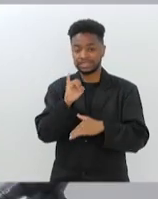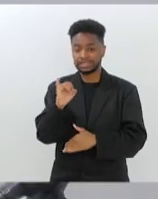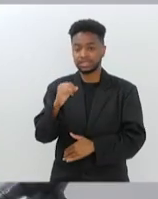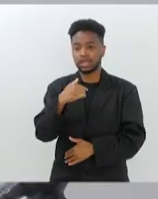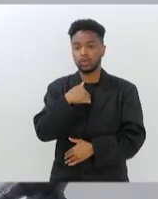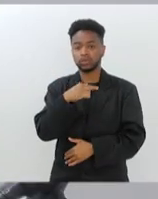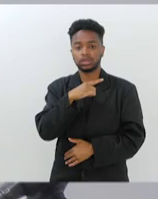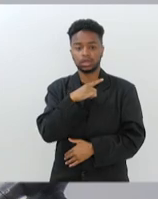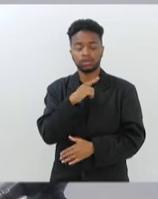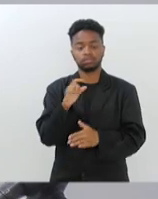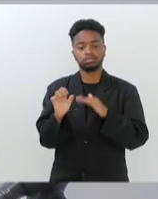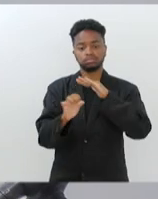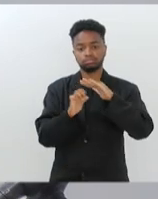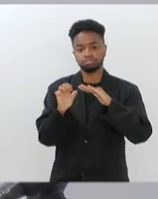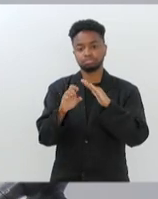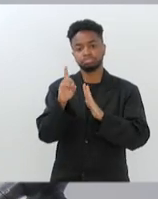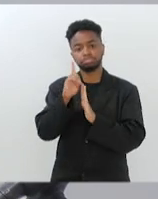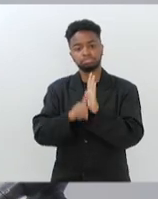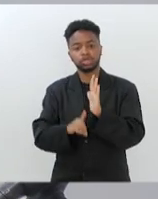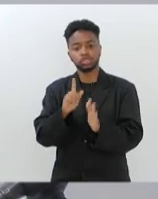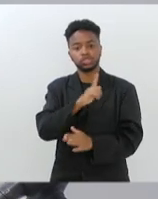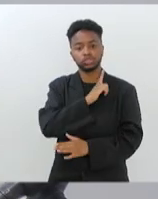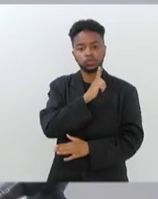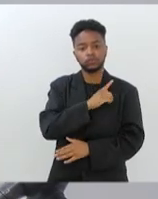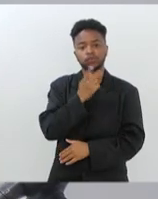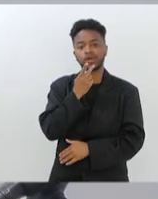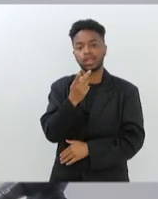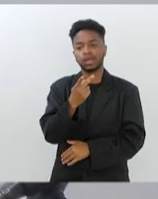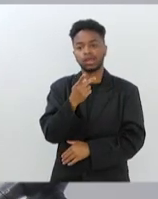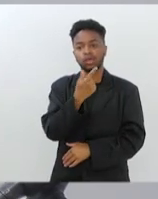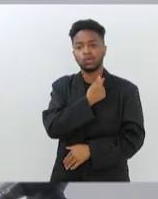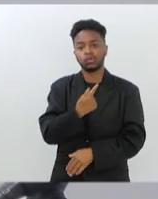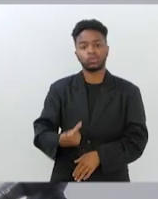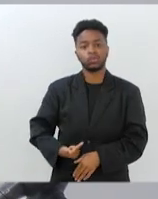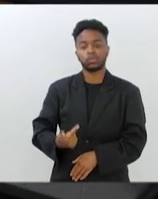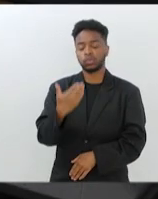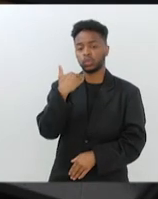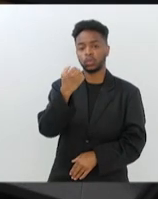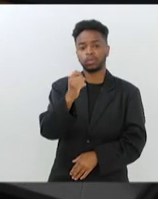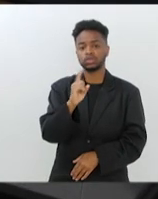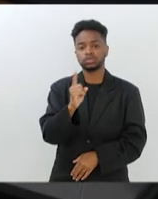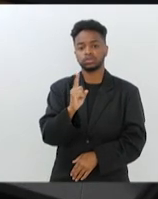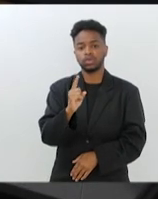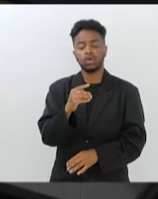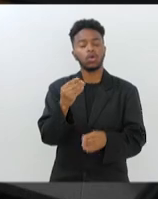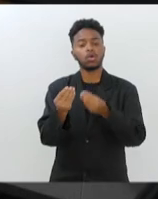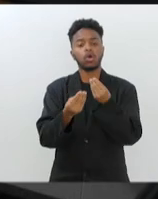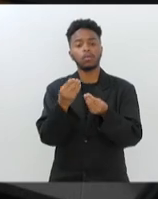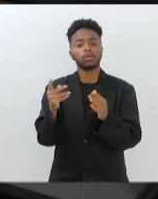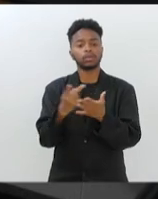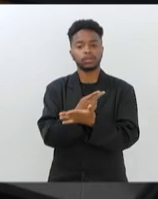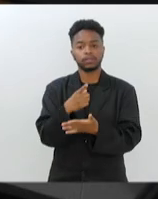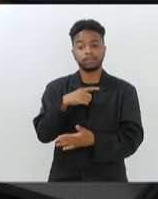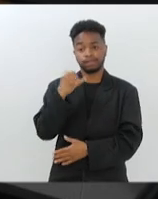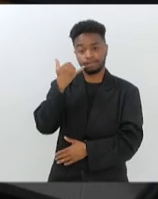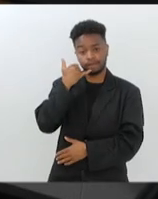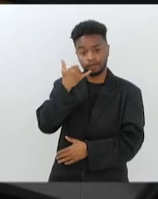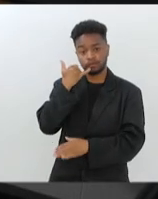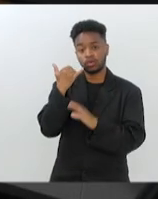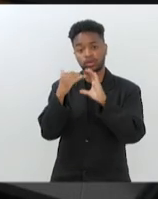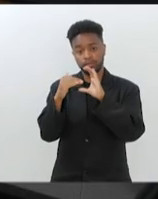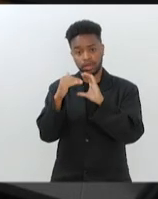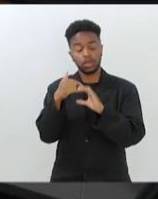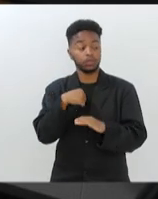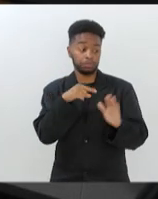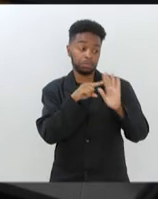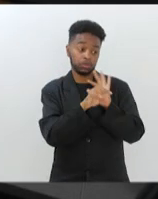ou diretor ou gestor e falo assim olha o governo não me chamou para essa publicidade essa convocação acontece por telefone por eil exatamente isso que eu tô perguntando